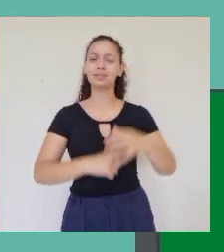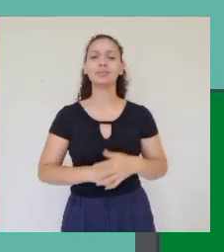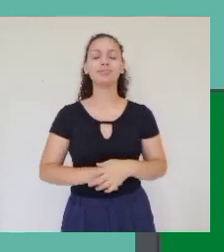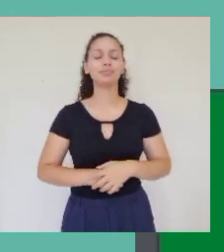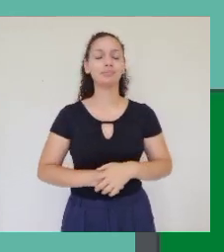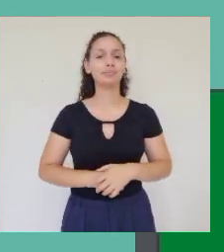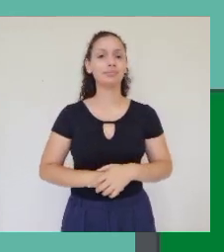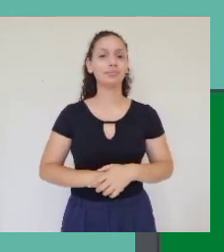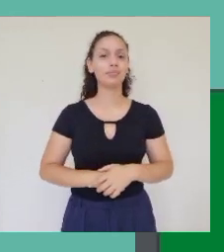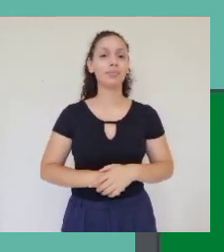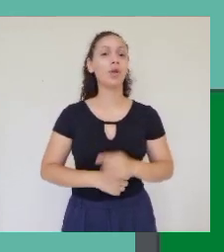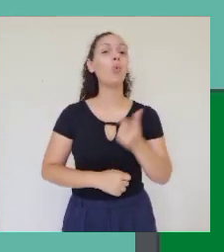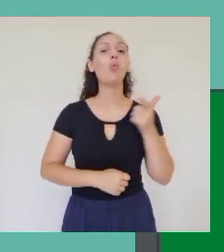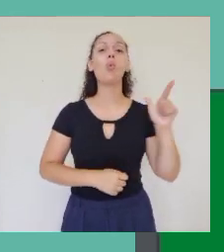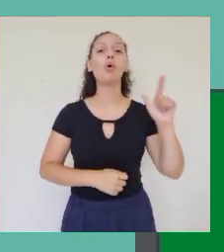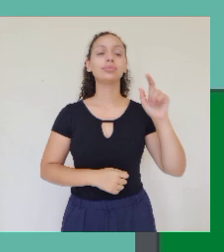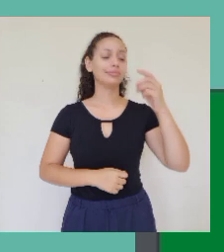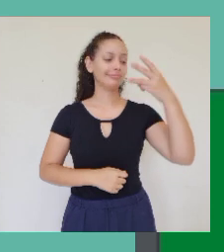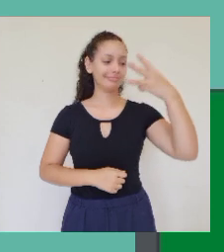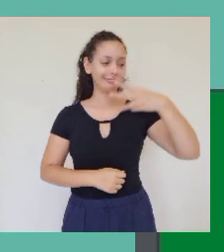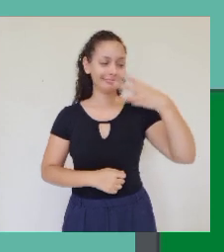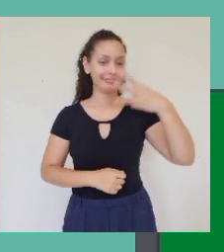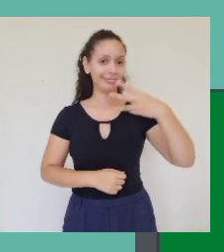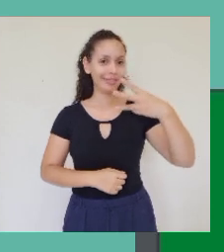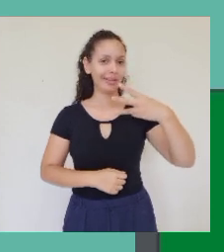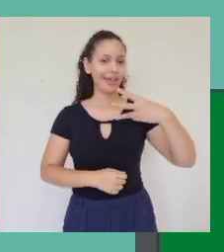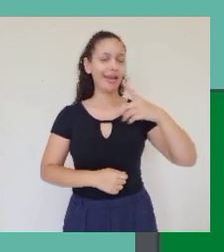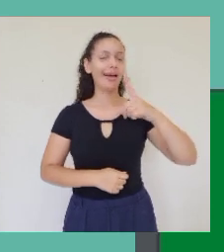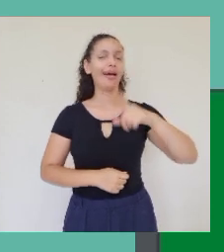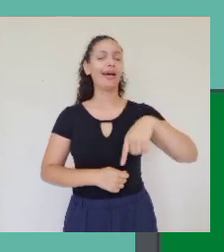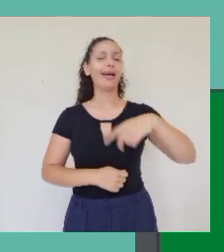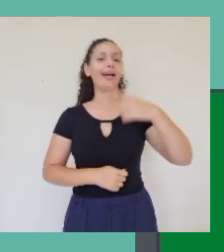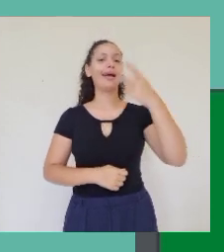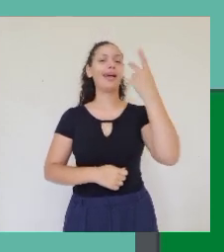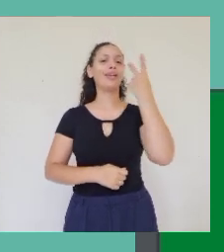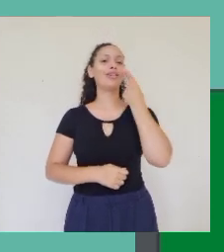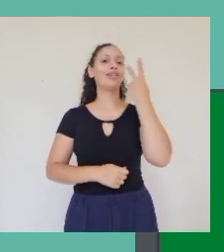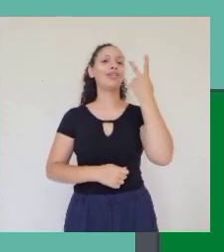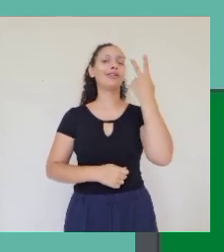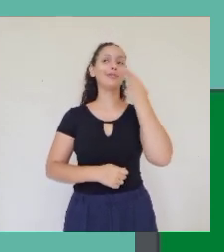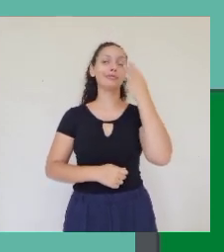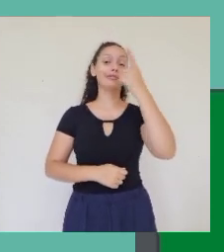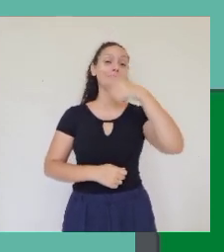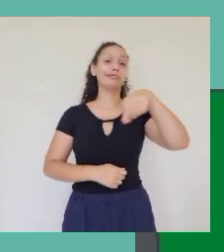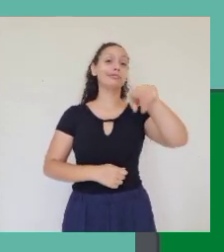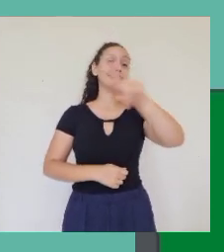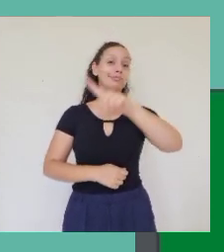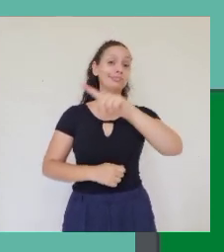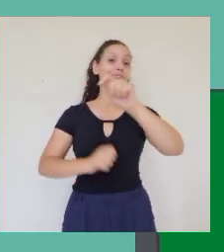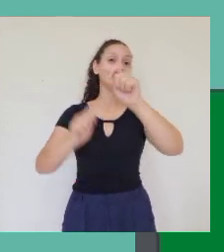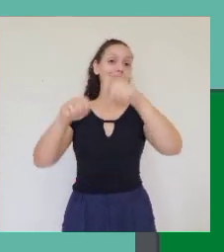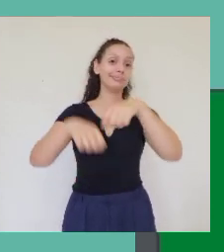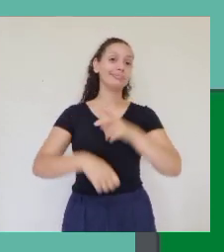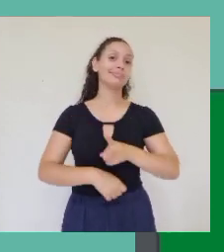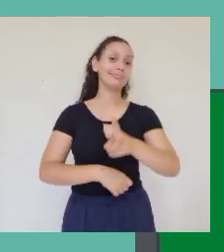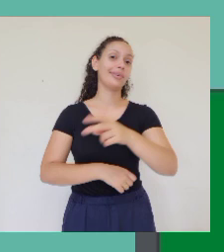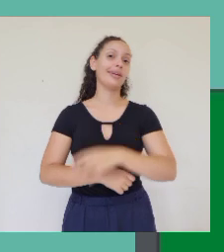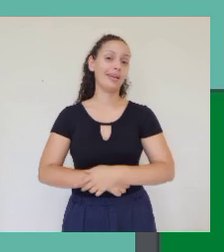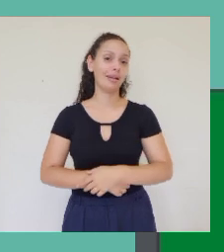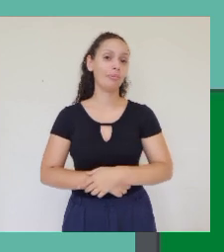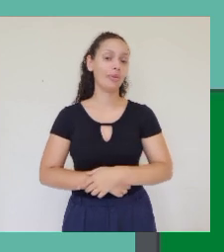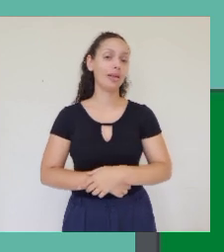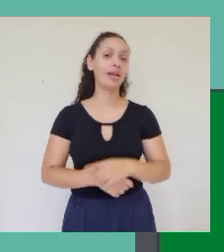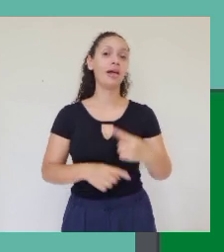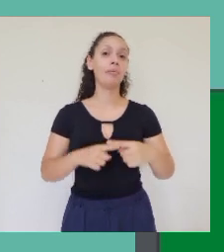postura muito comum, né? Eu acho que é uma das mais comuns, que a gente vê, que é essa anteriorização do tronco, né? E